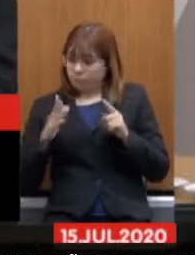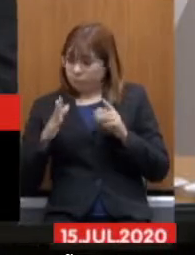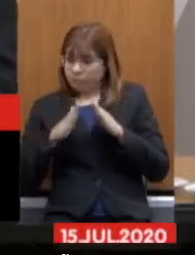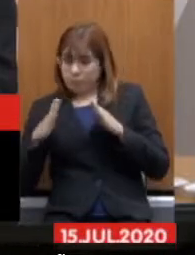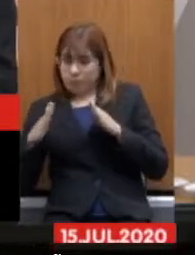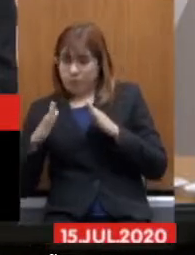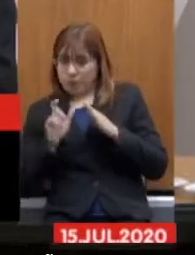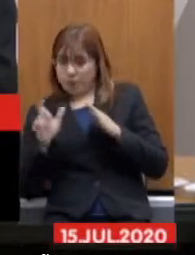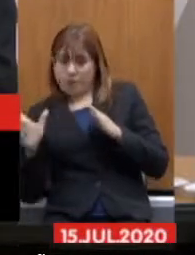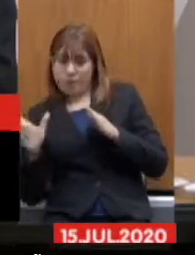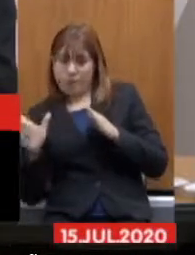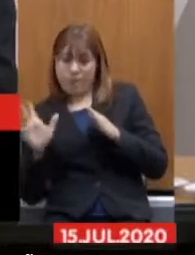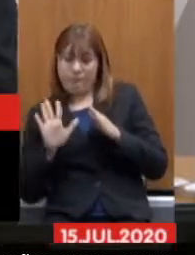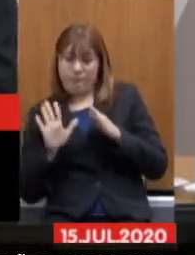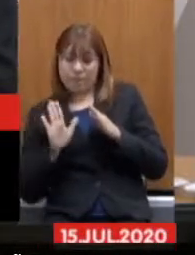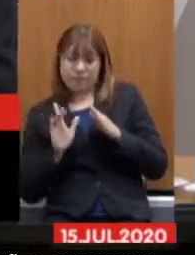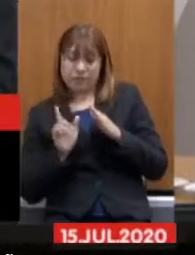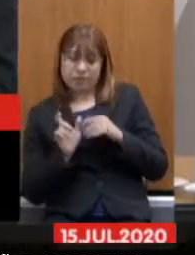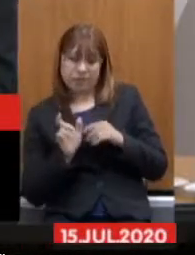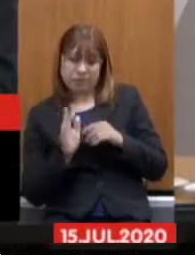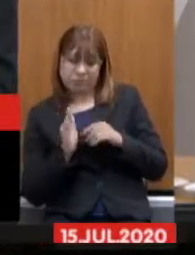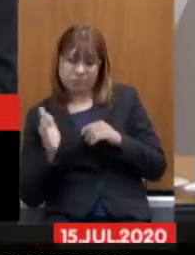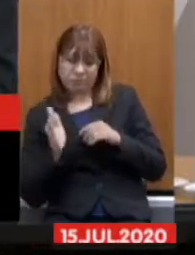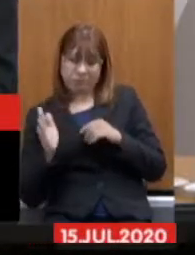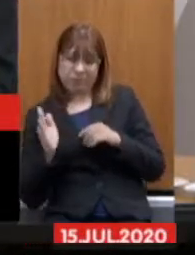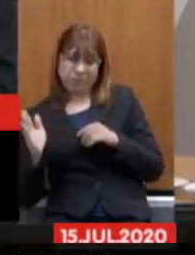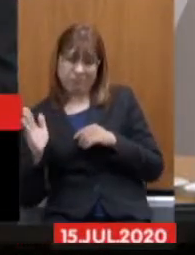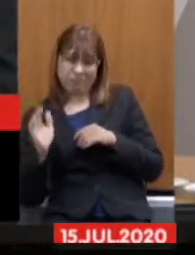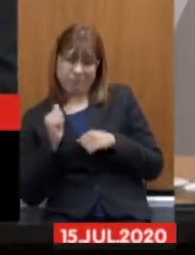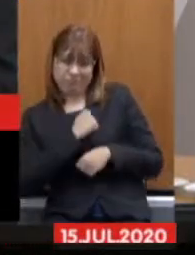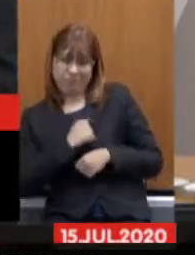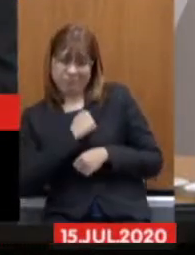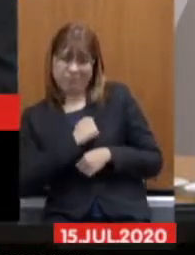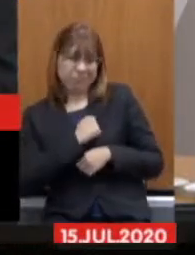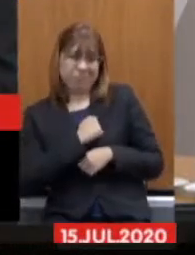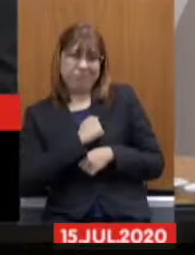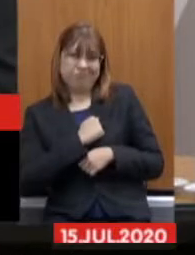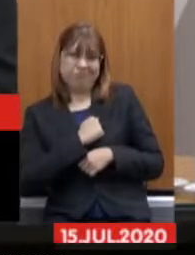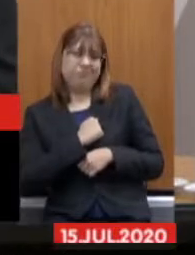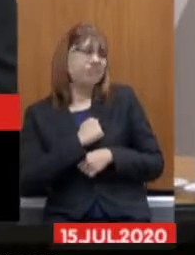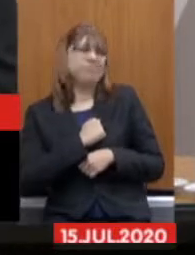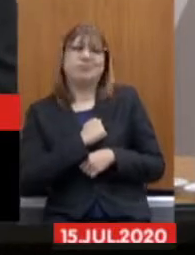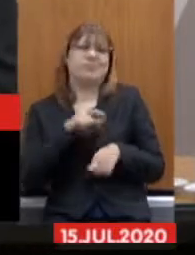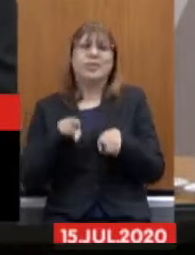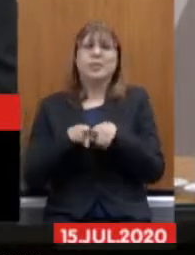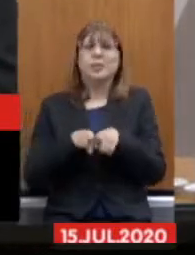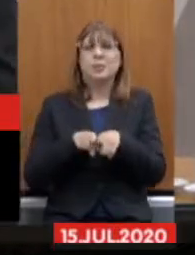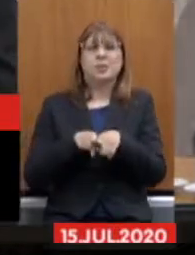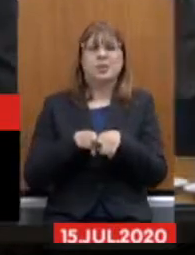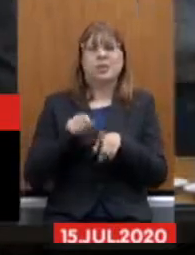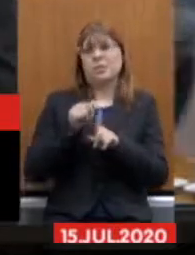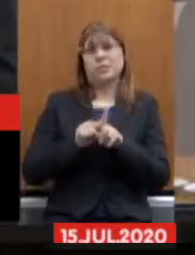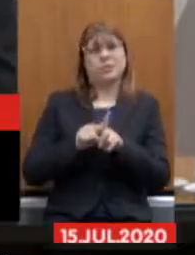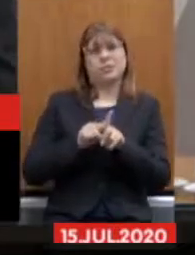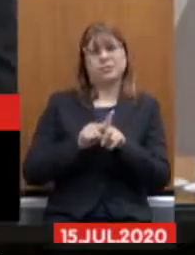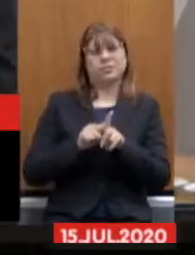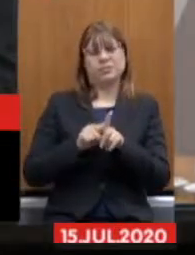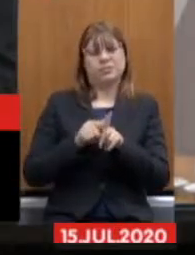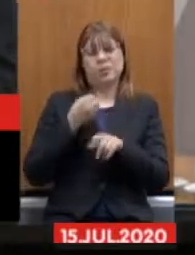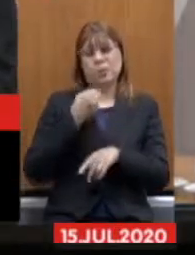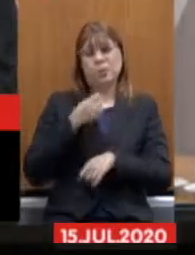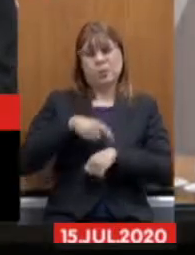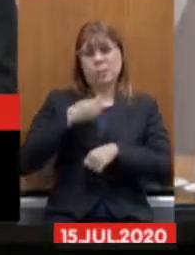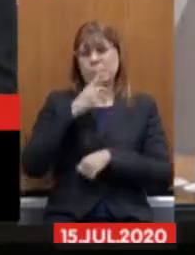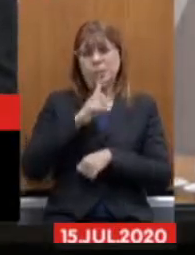infelizmente agosto ainda é não vai ser um momento correto de tá discutindo isso porque que nós estamos no meio de uma